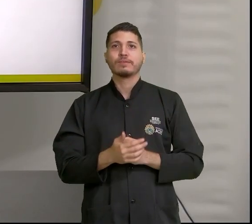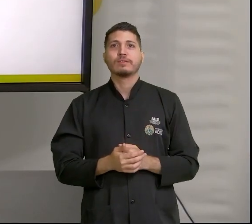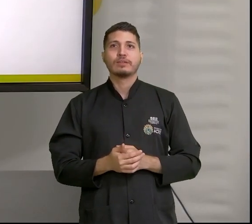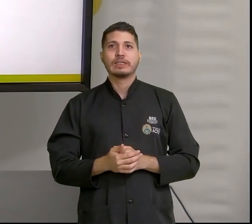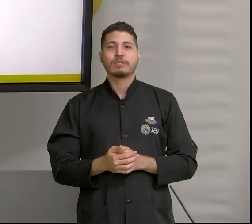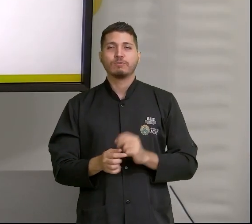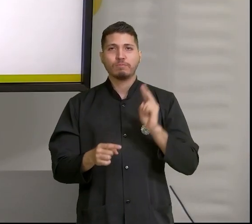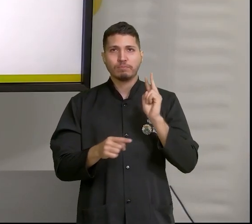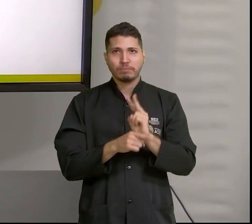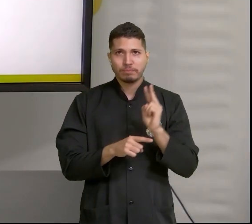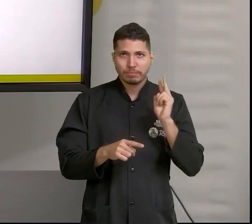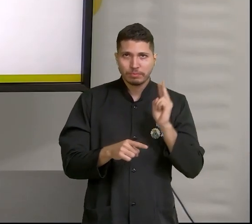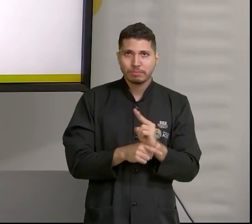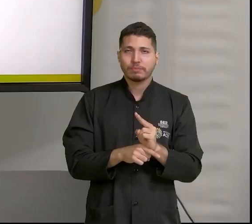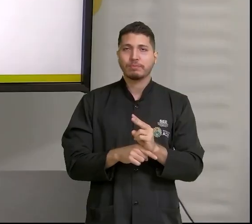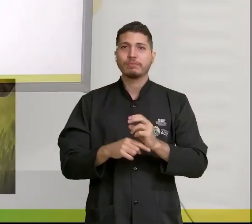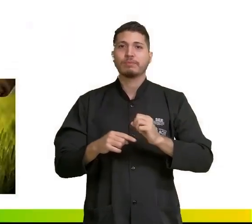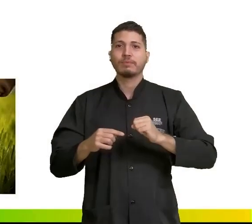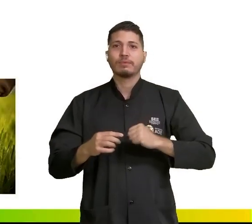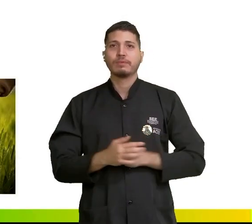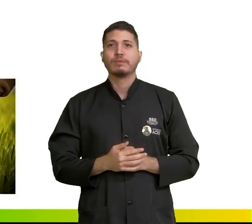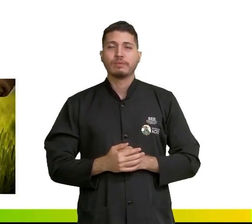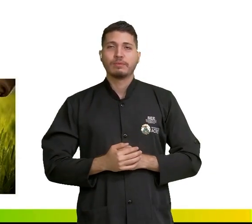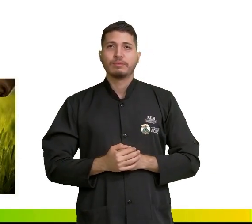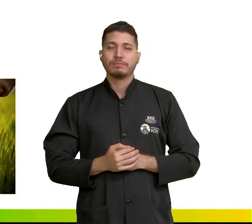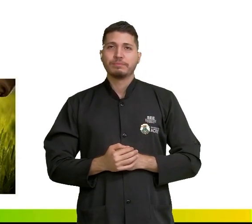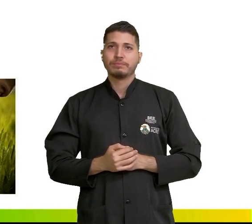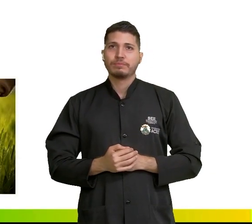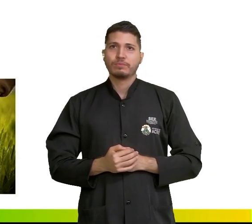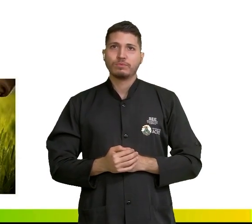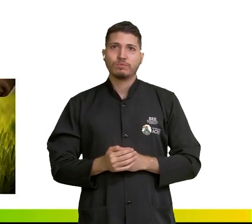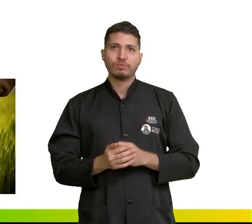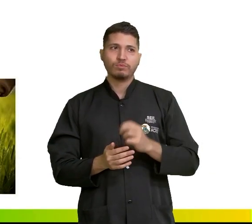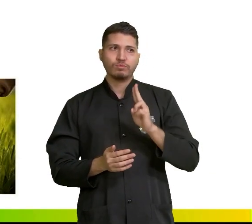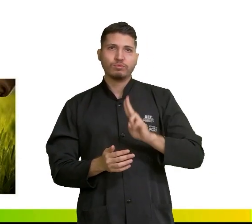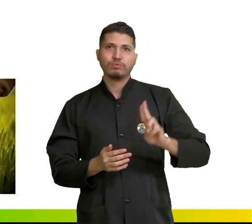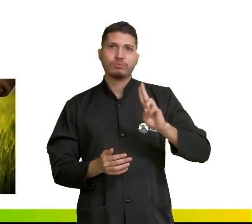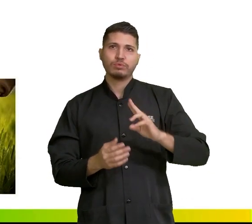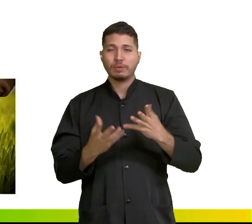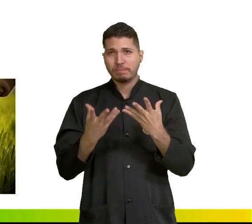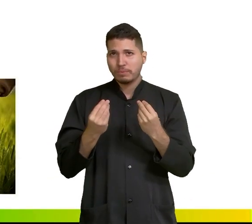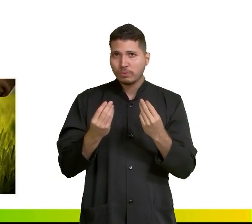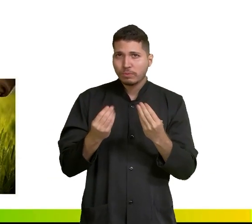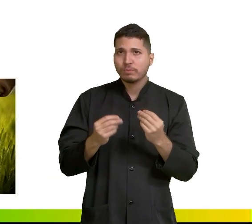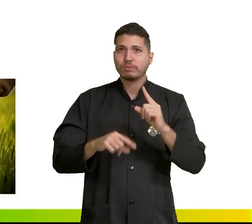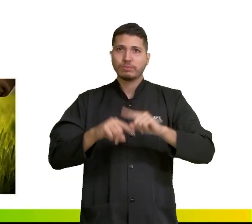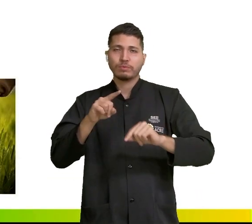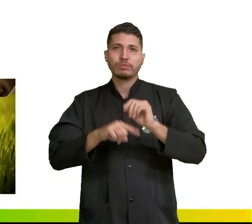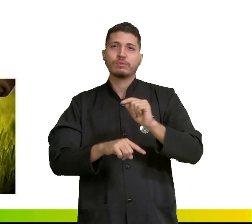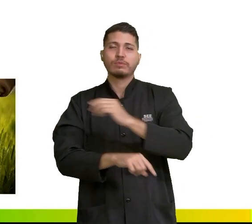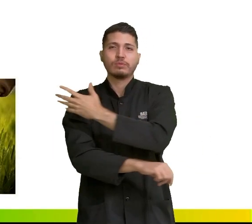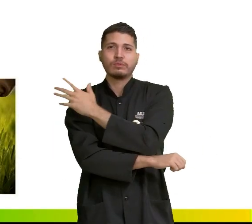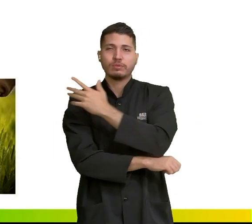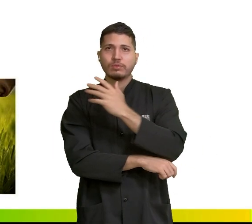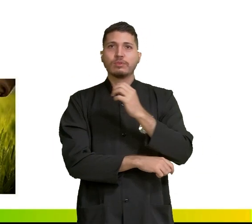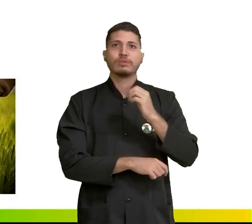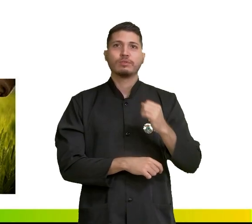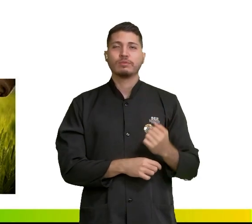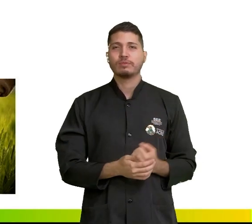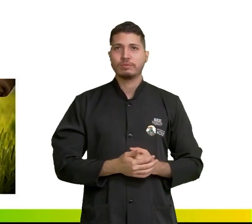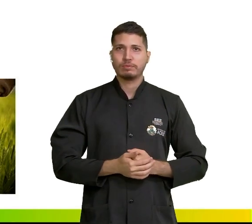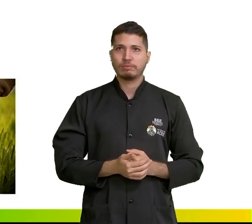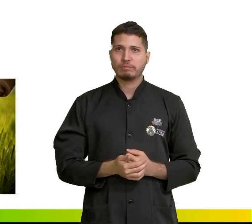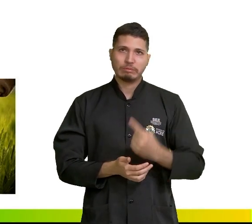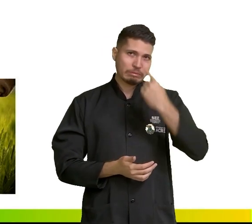exagerado, certo? Outra importância também aqui do que pode ser feito são políticas públicas,